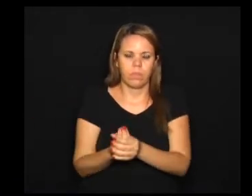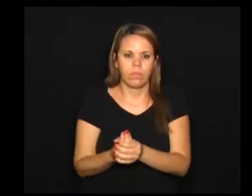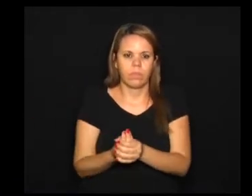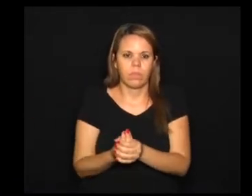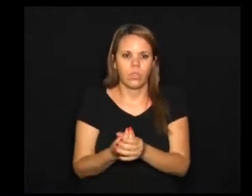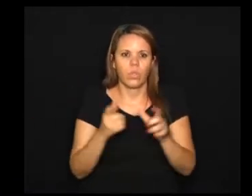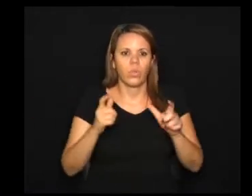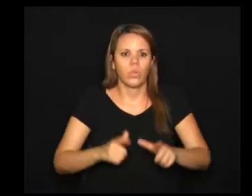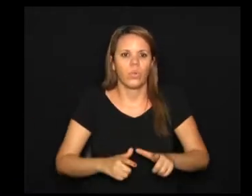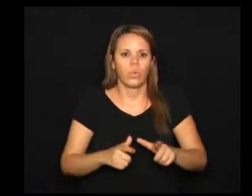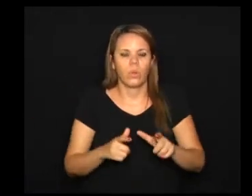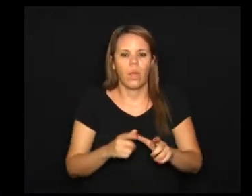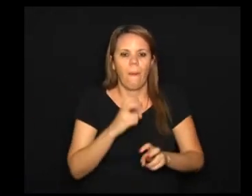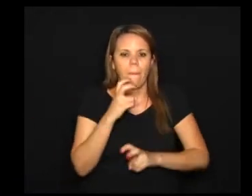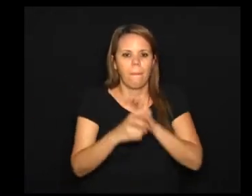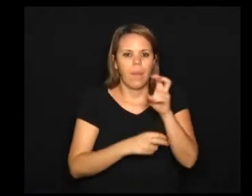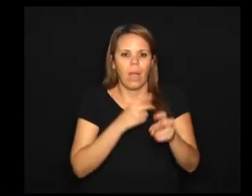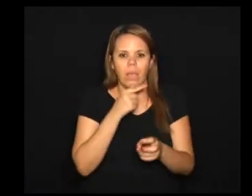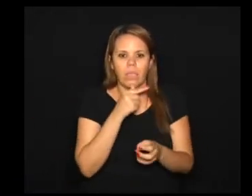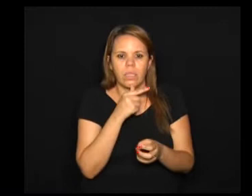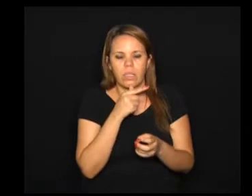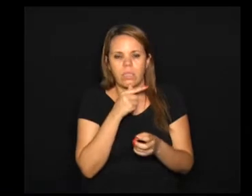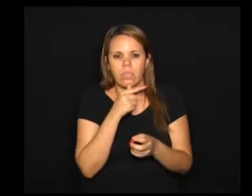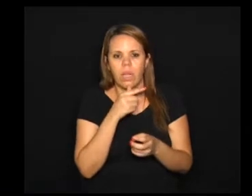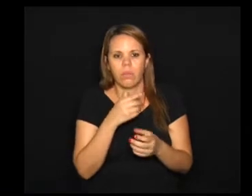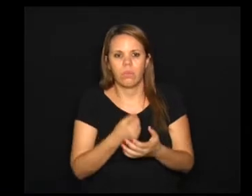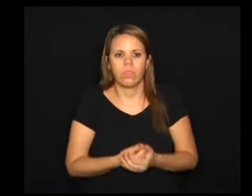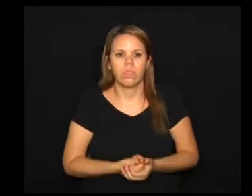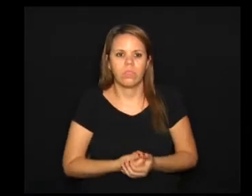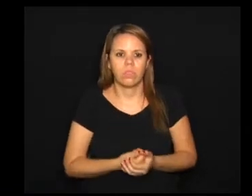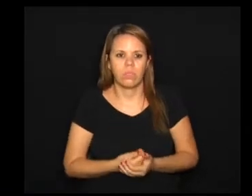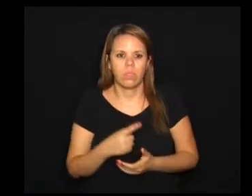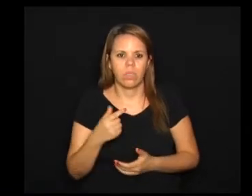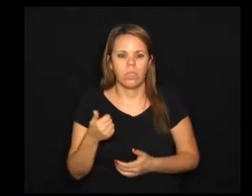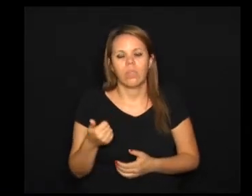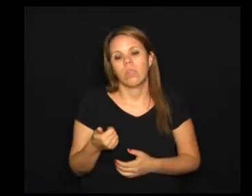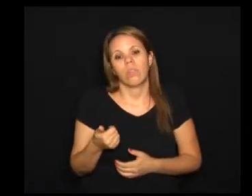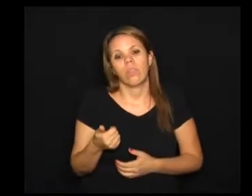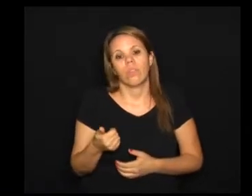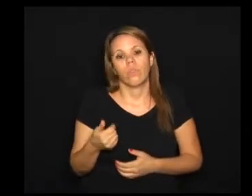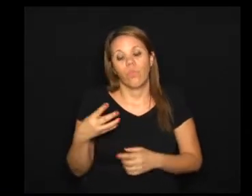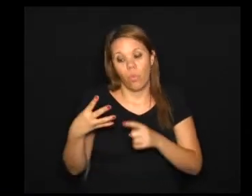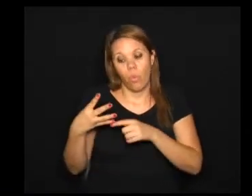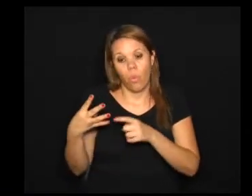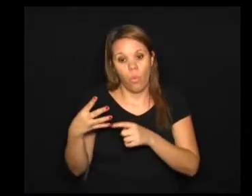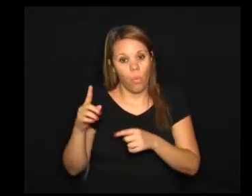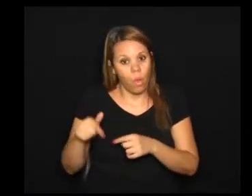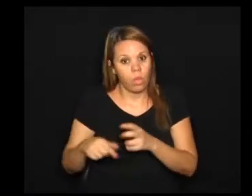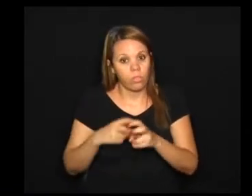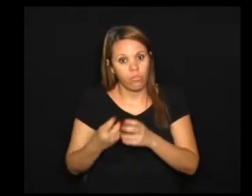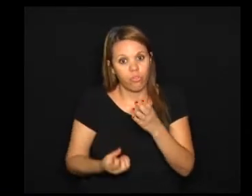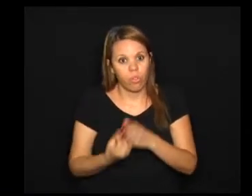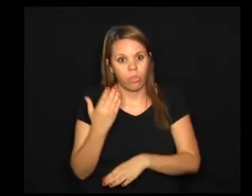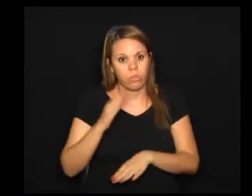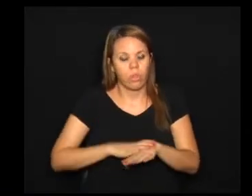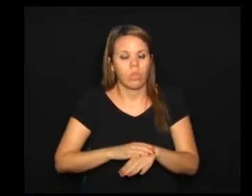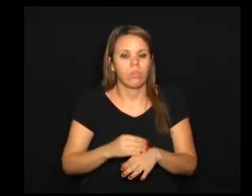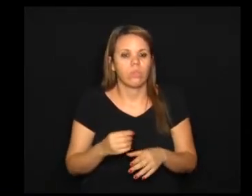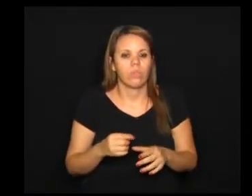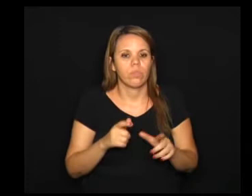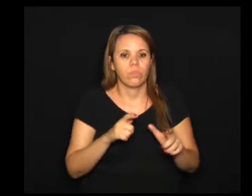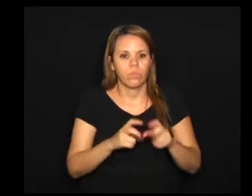né, que foi o nosso quarto parque inclusivo, que foi inaugurado lá no Parque das Águas.